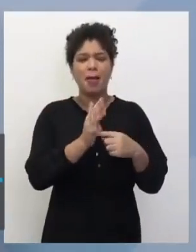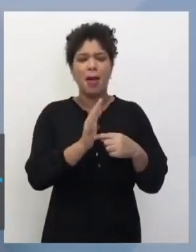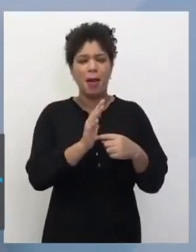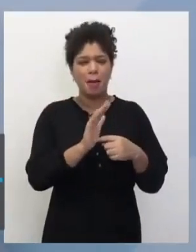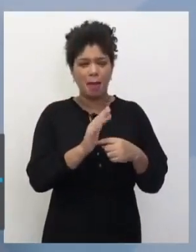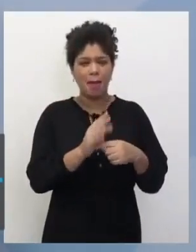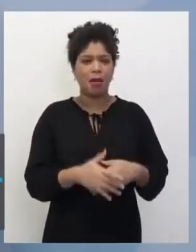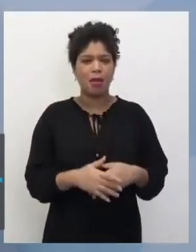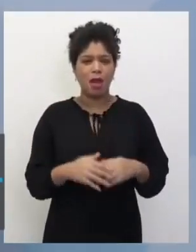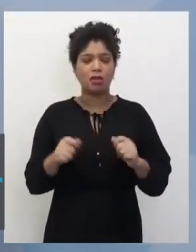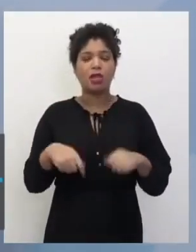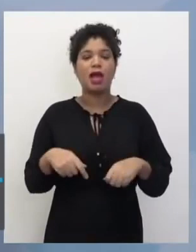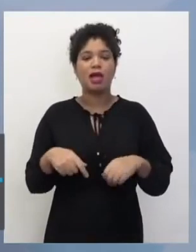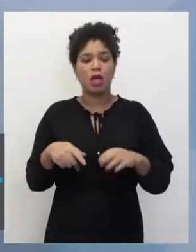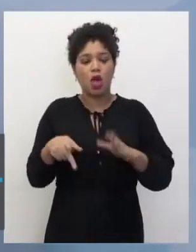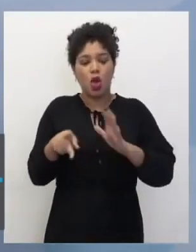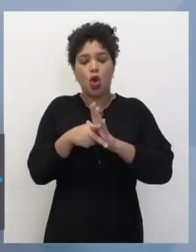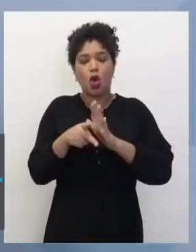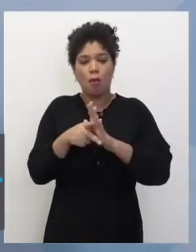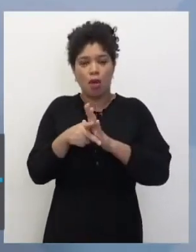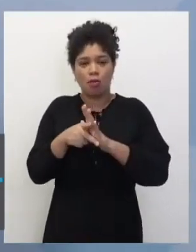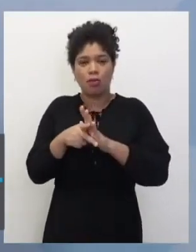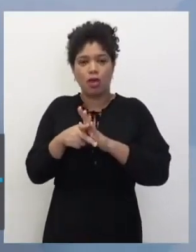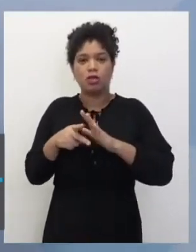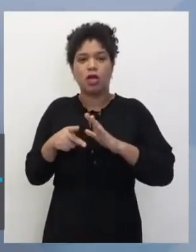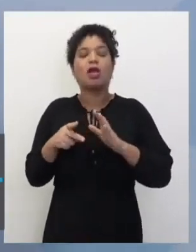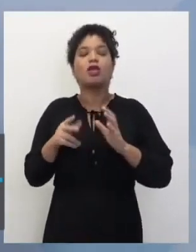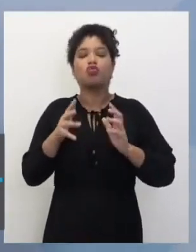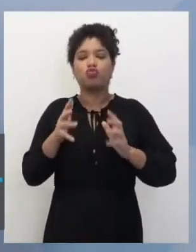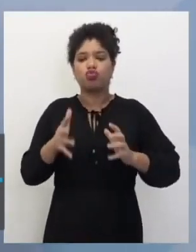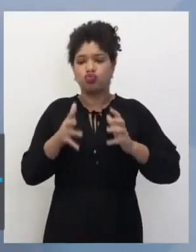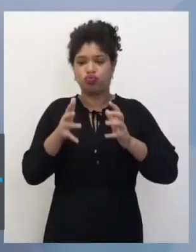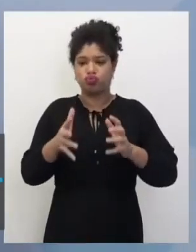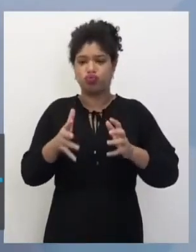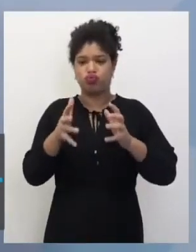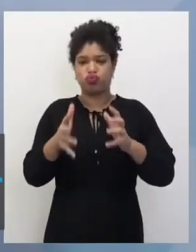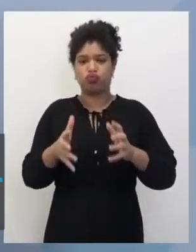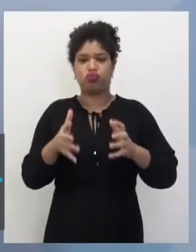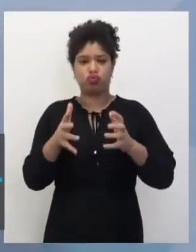você trabalhar com máquinas mecanizadas, você deixar a mão de obra